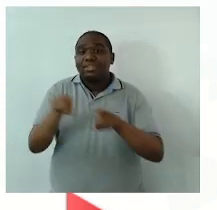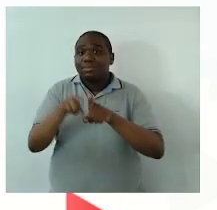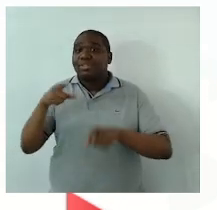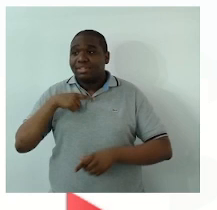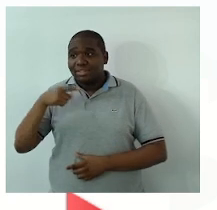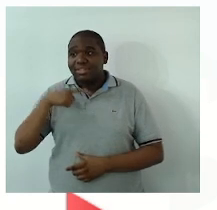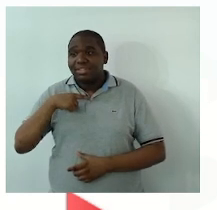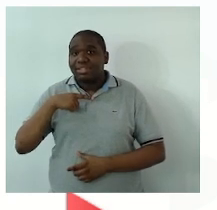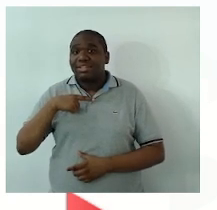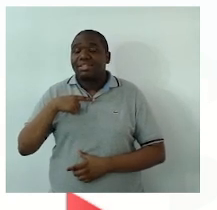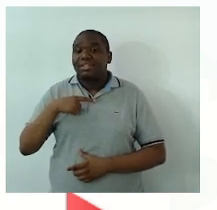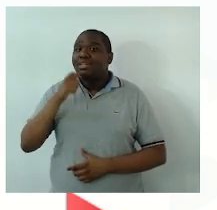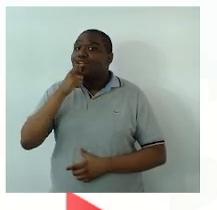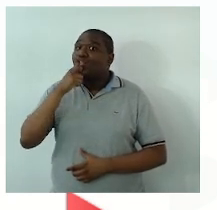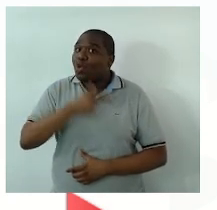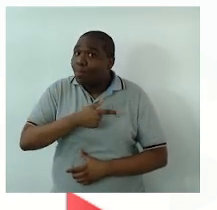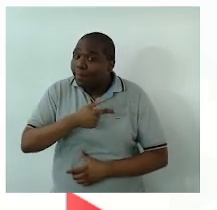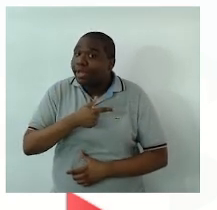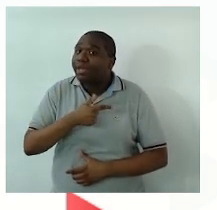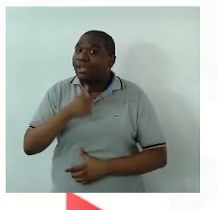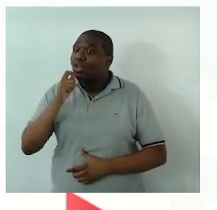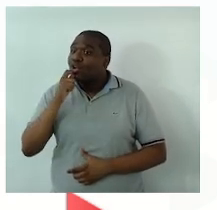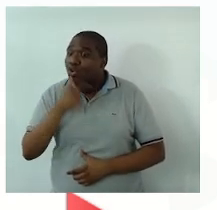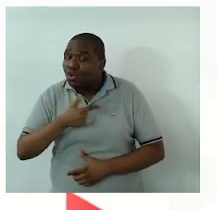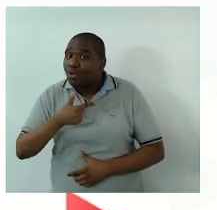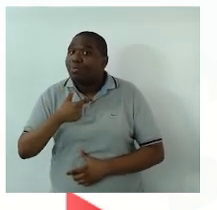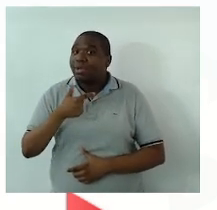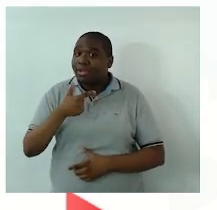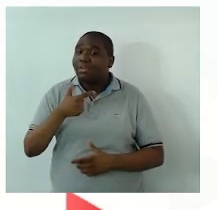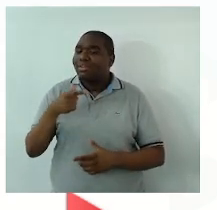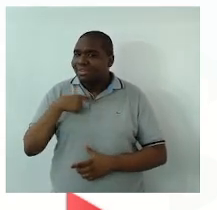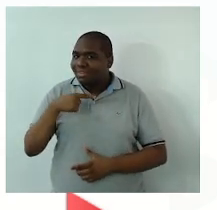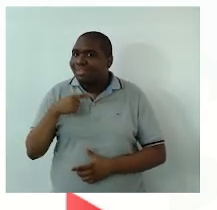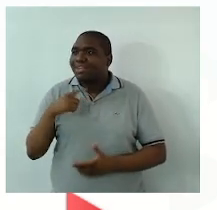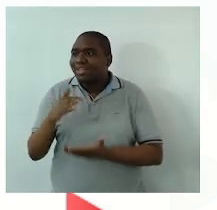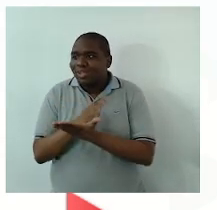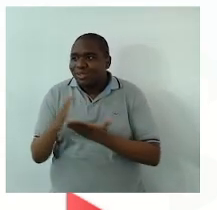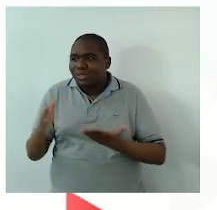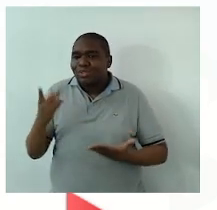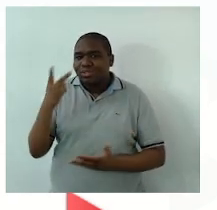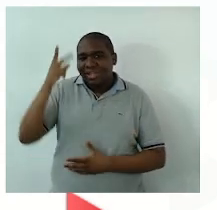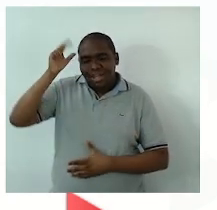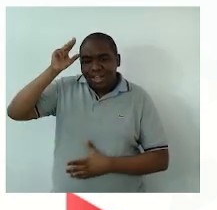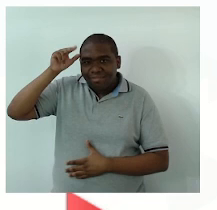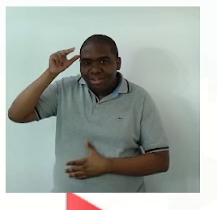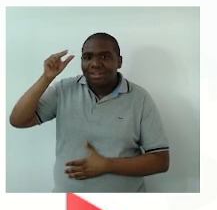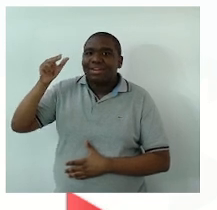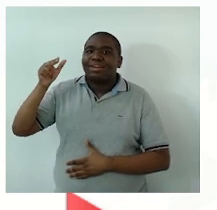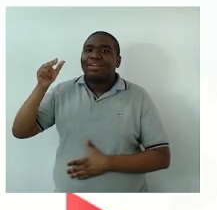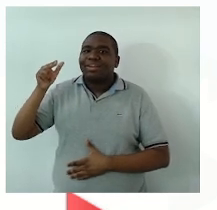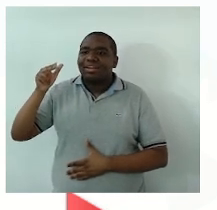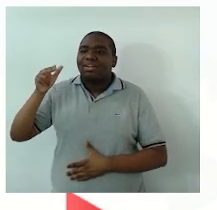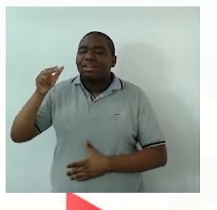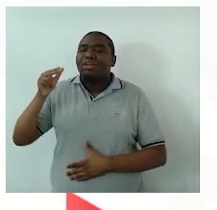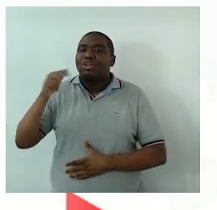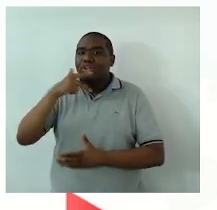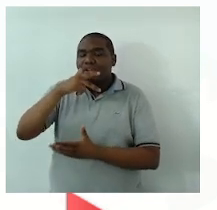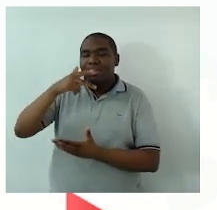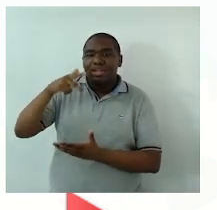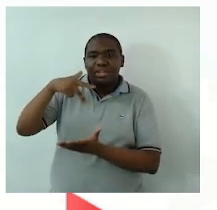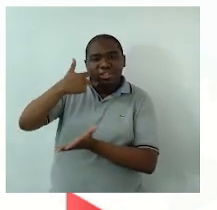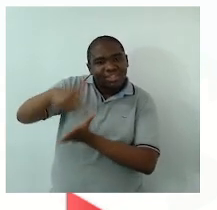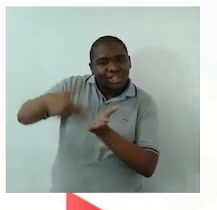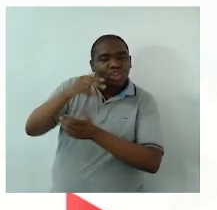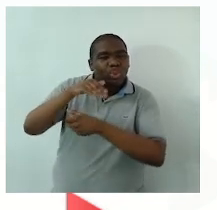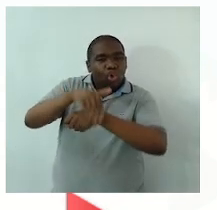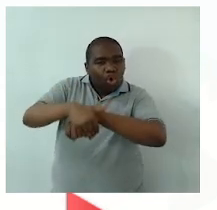as comédias, né? A Comédia dos Erros, Os Dois Cavaleiros de Verona, Sonho de uma Noite de Verão, que está